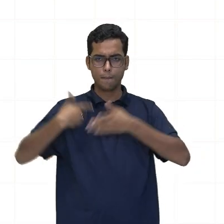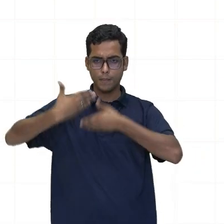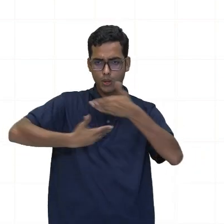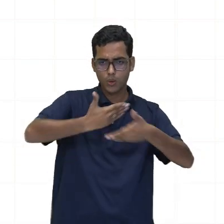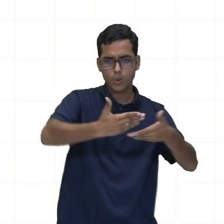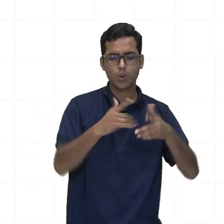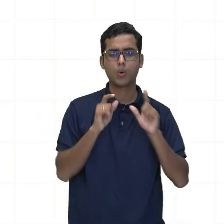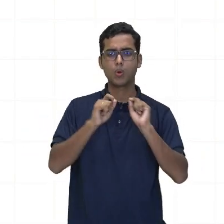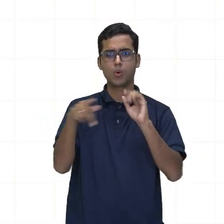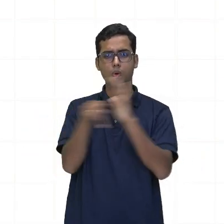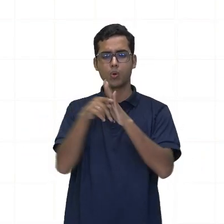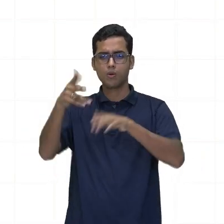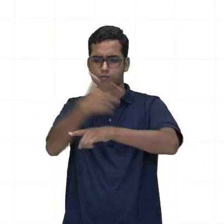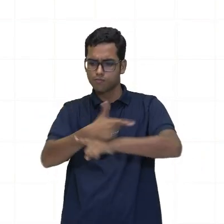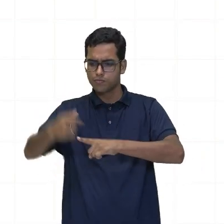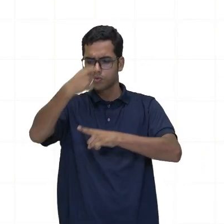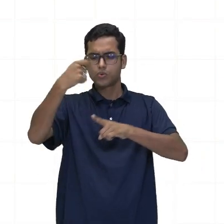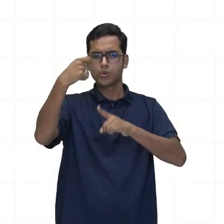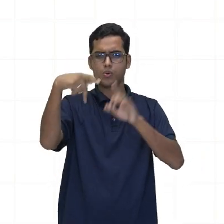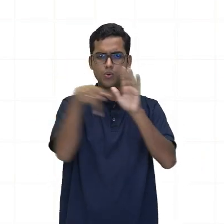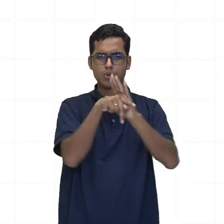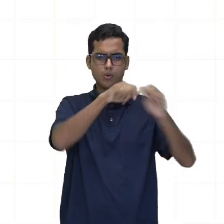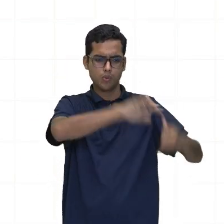processo de conquista dos povos